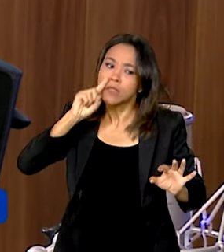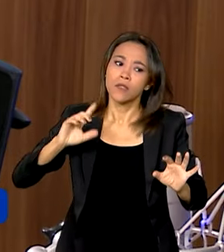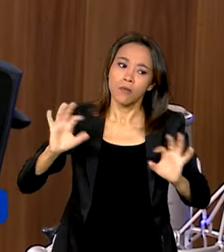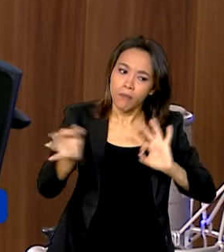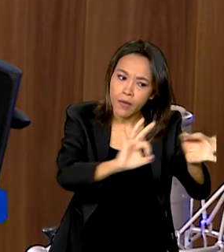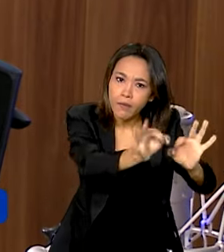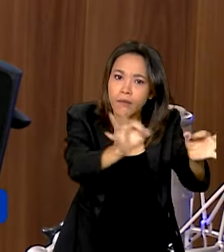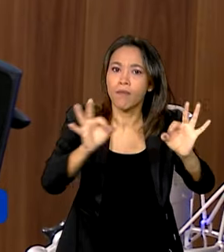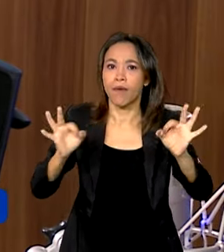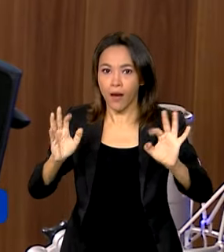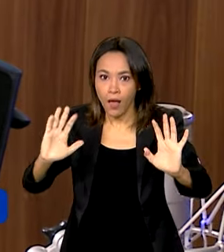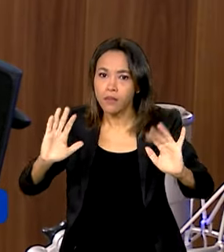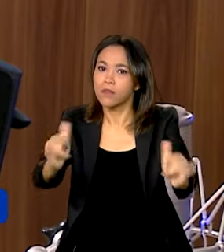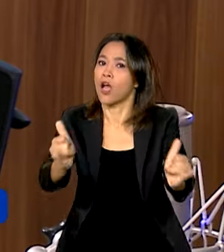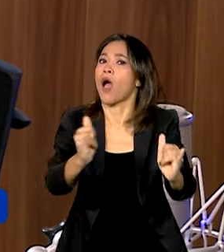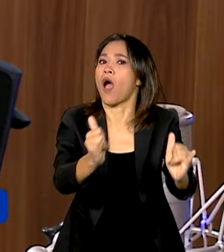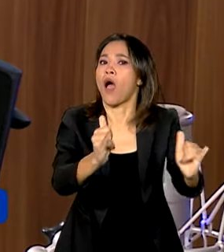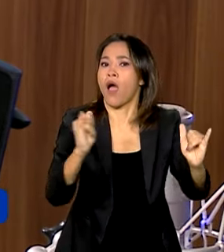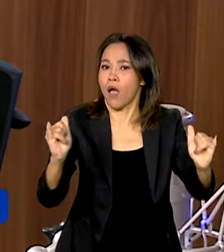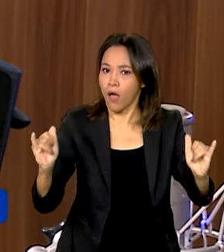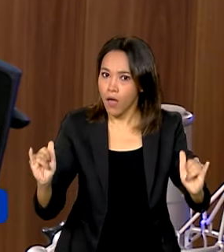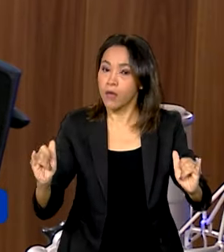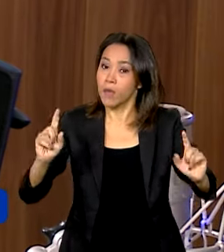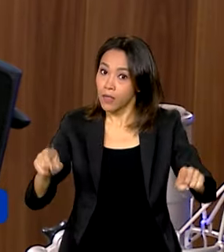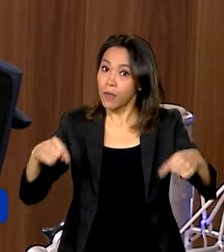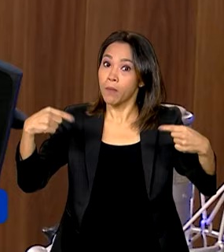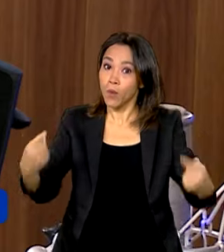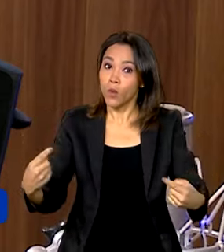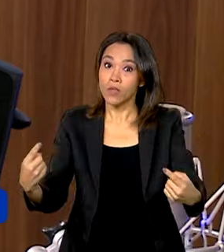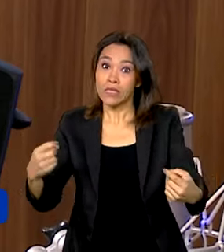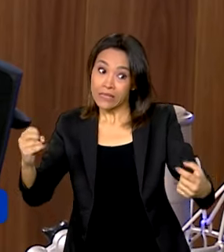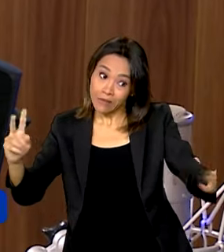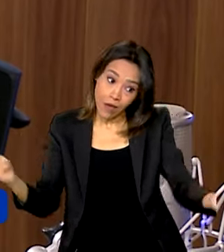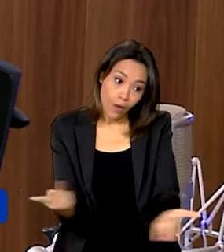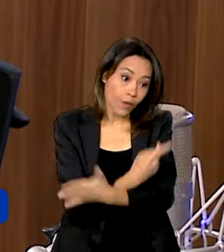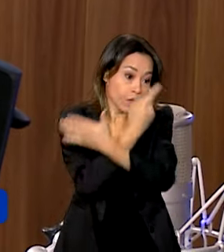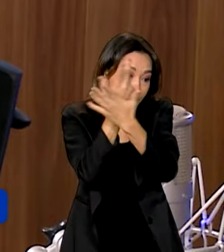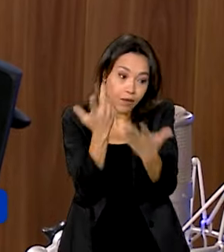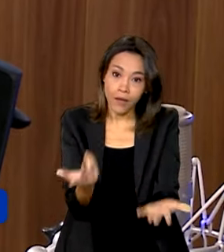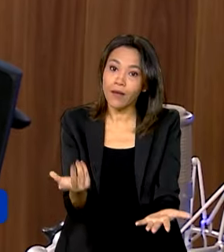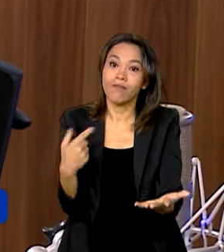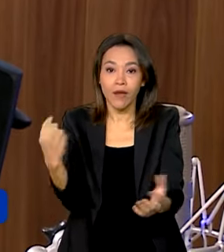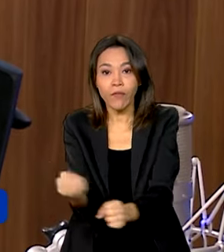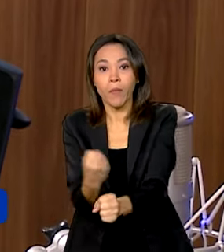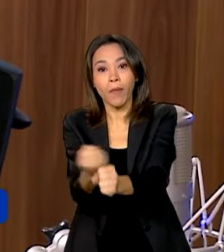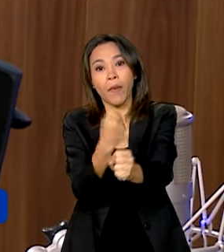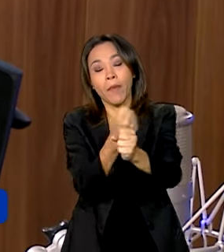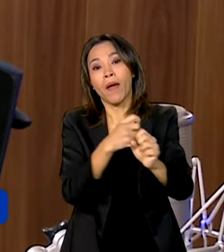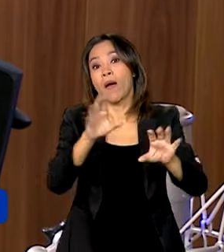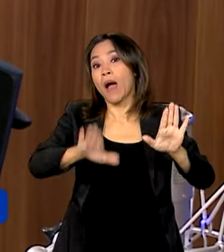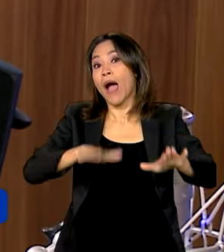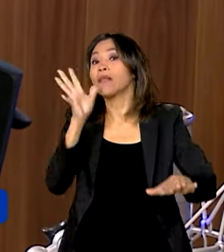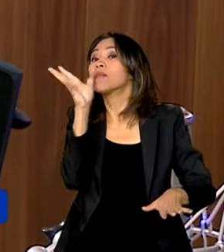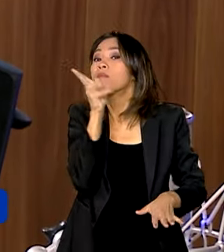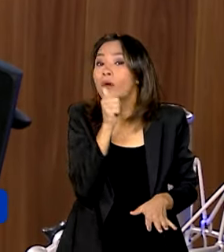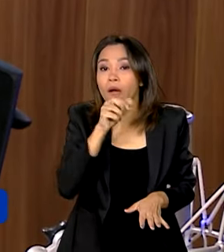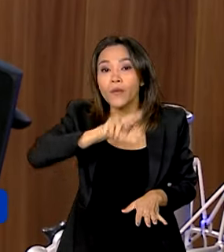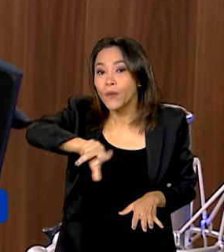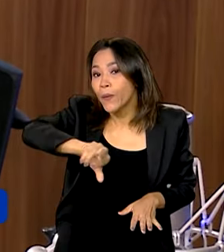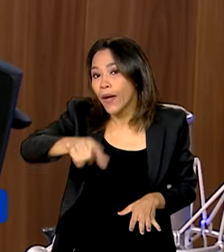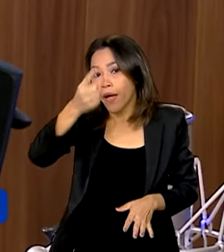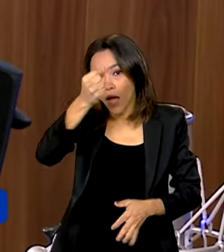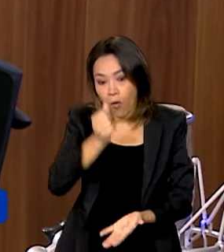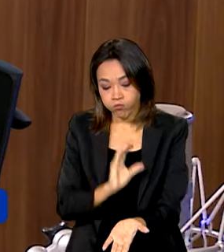de estabelecimento e também de reconstrução e às vezes a demora não é por recursos públicos porque todas as